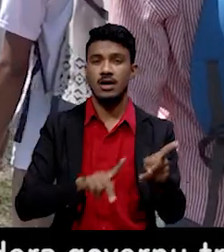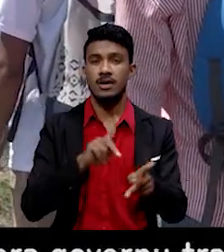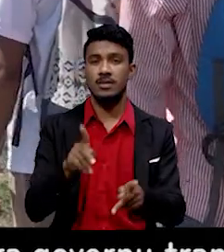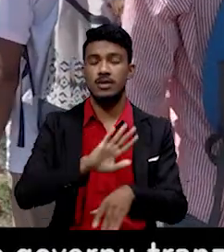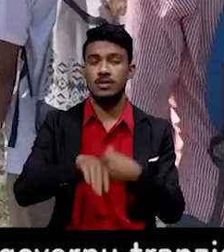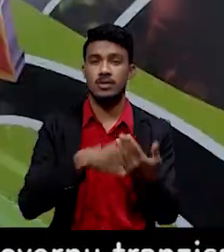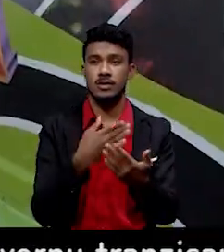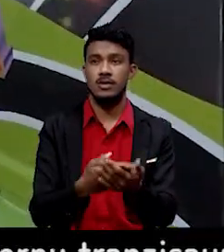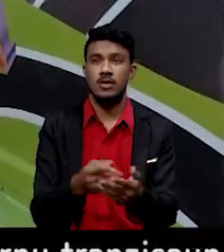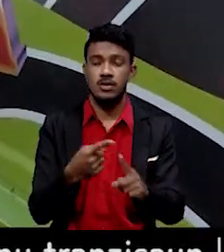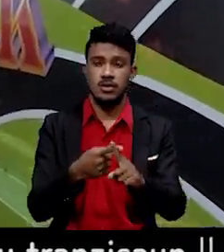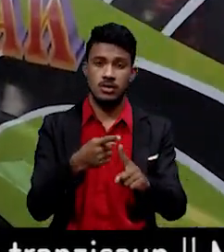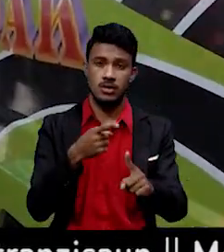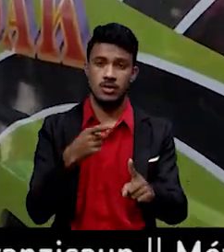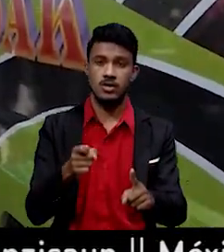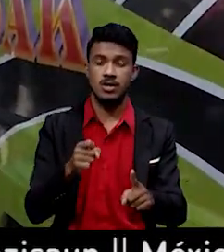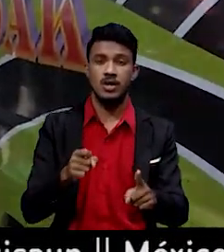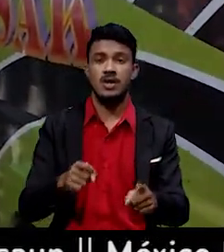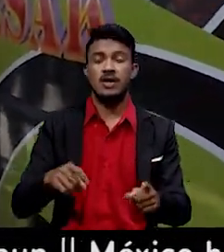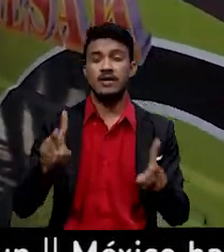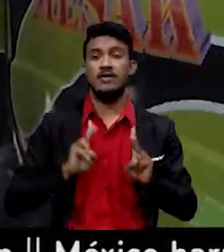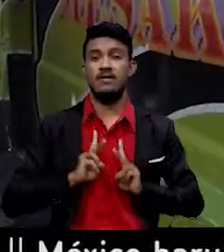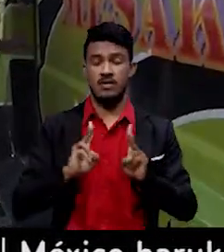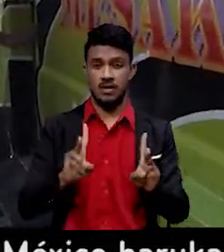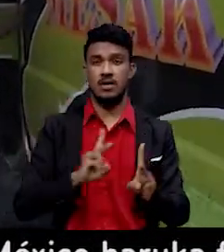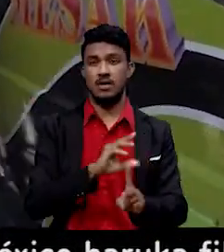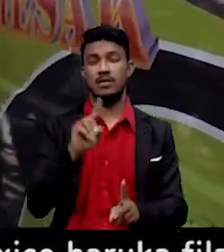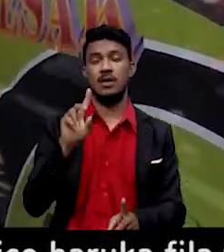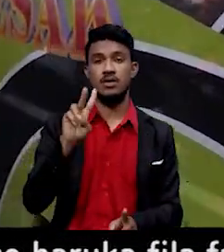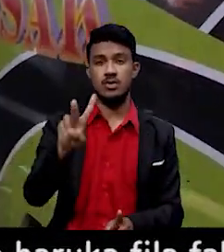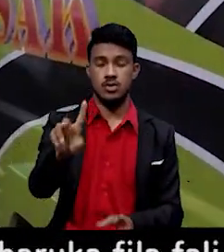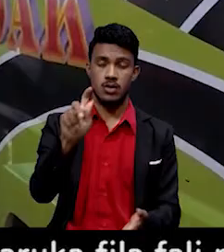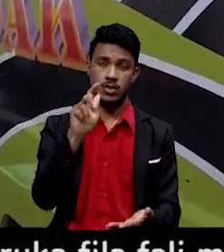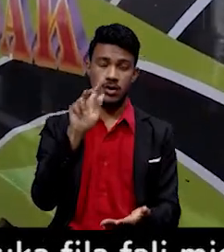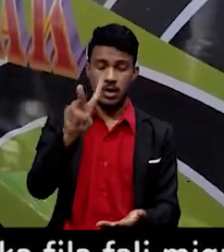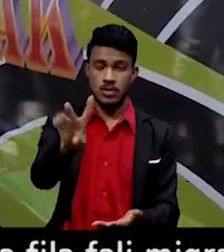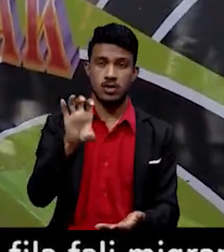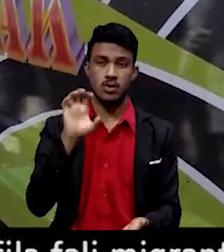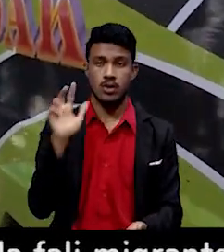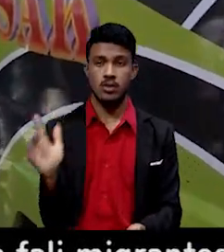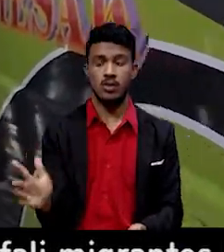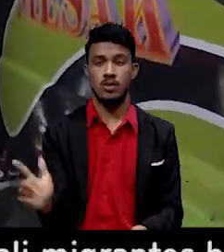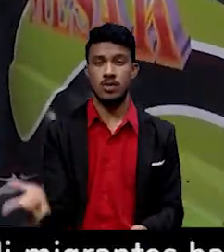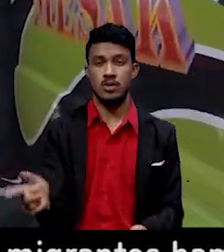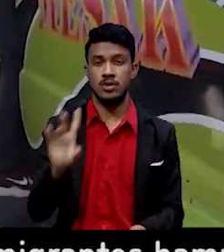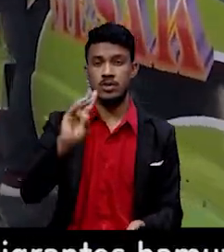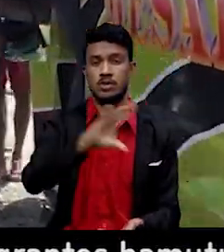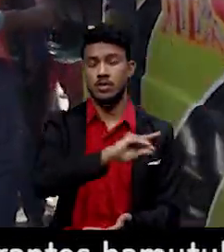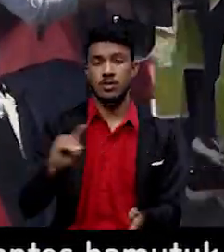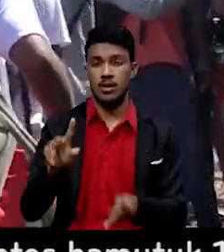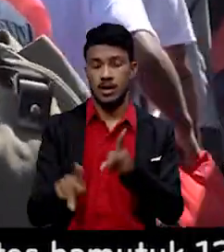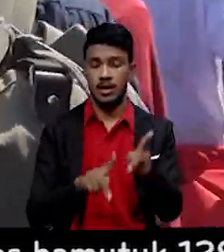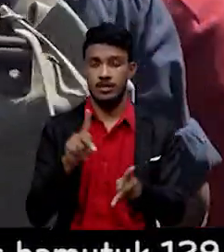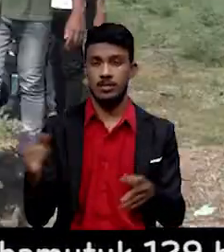composto husi categoria regime especial atos rua wal nulo recentolo no regime geral atos tolo sanulo recent